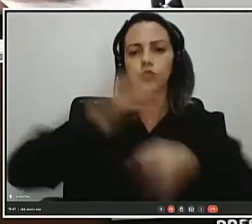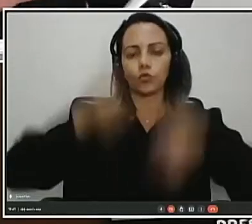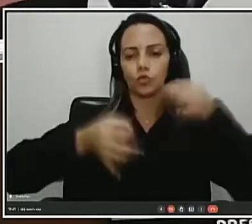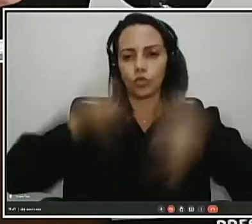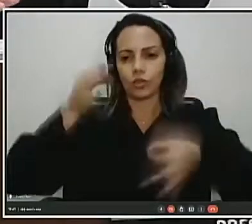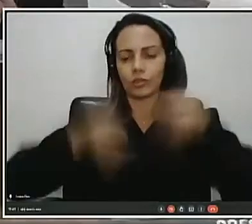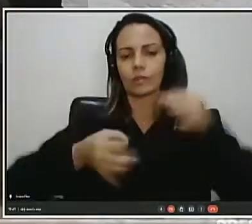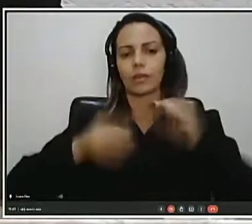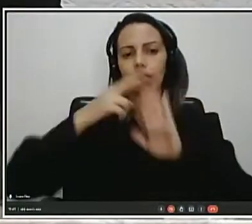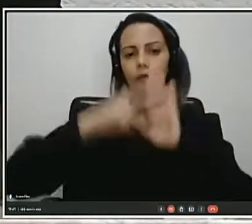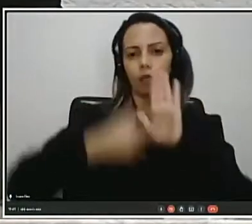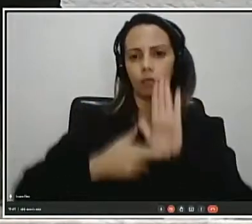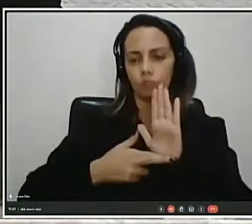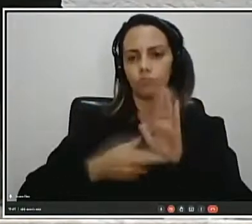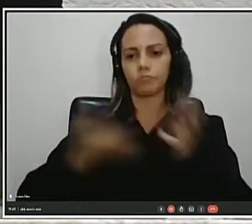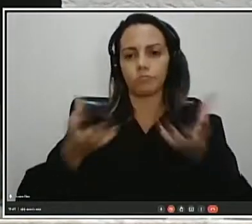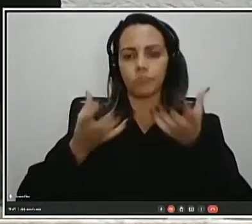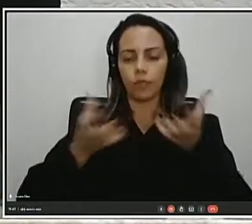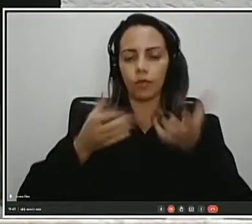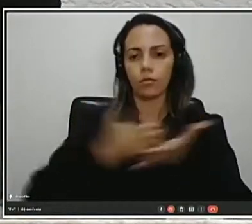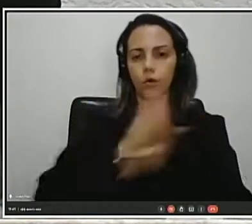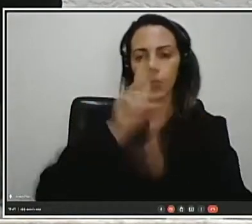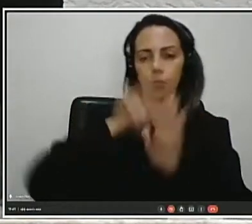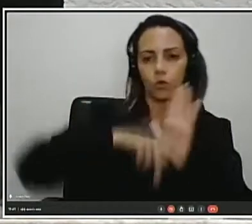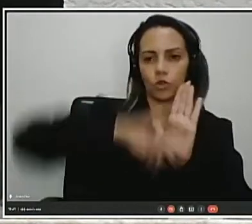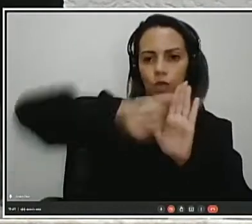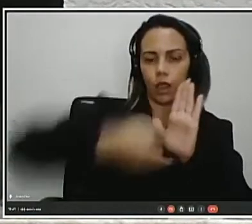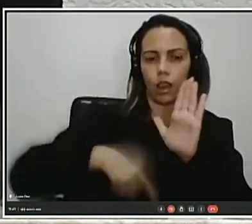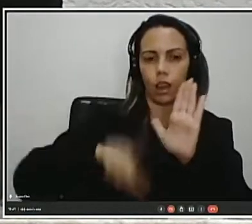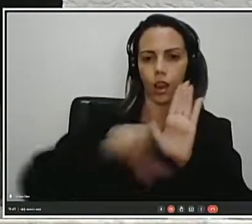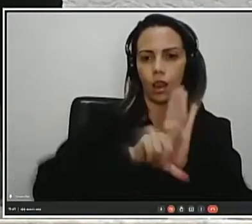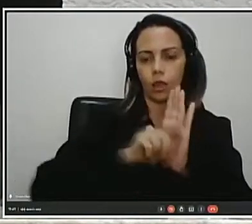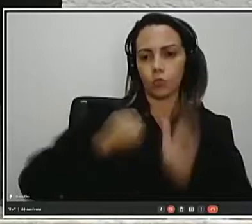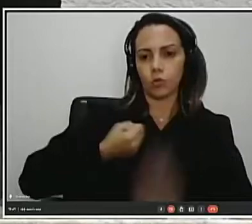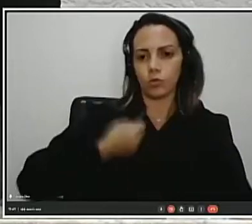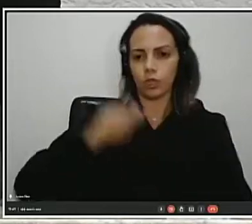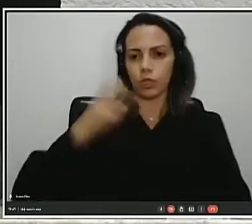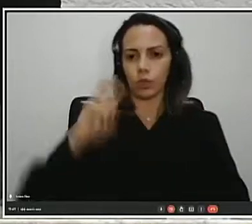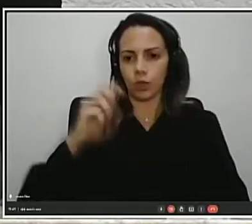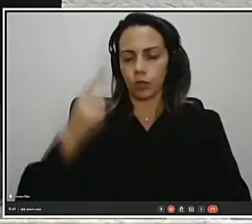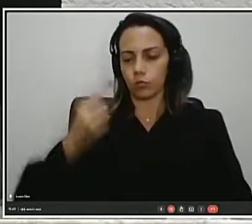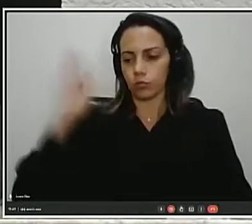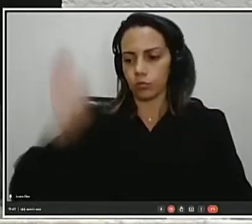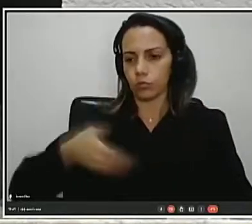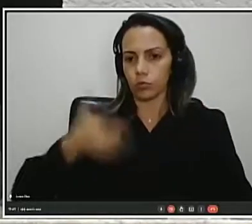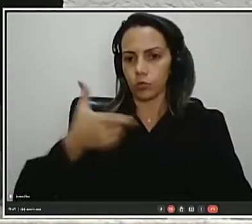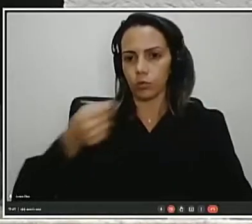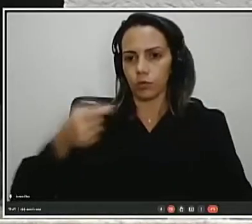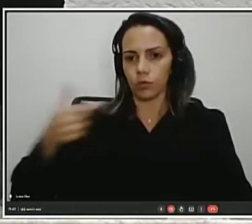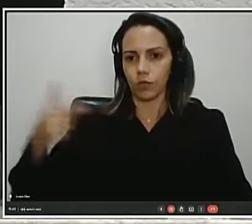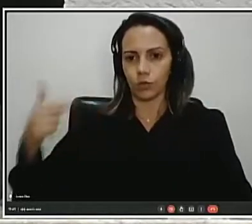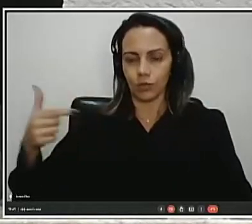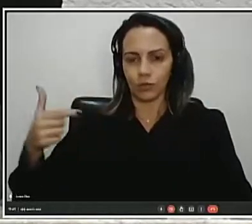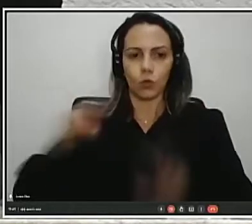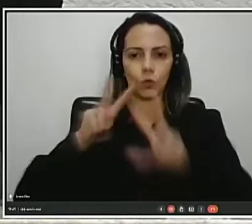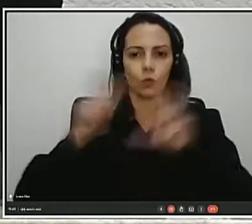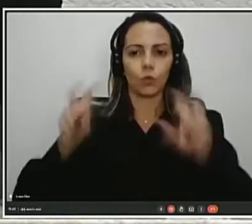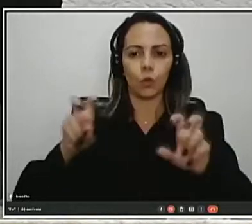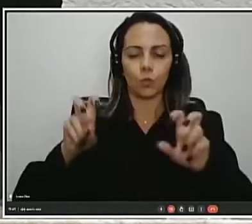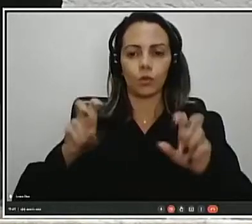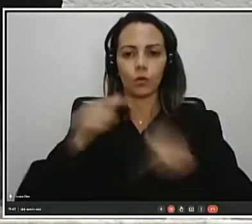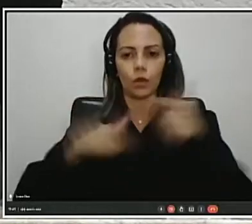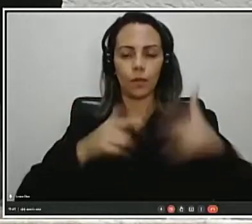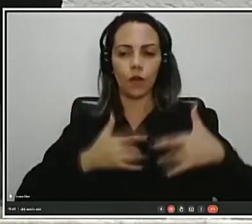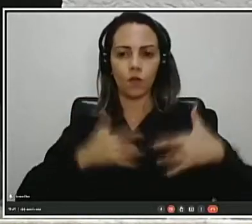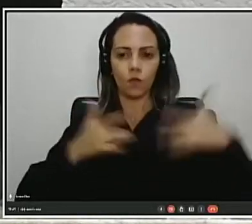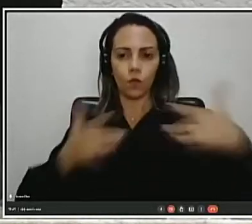Final. Favorável ao projeto de lei ordinária de número 51 de 2022. Institui o serviço voluntário